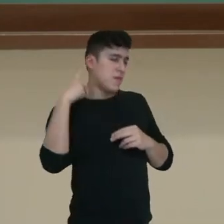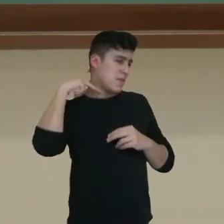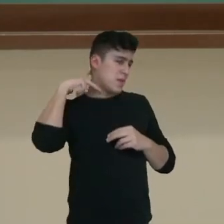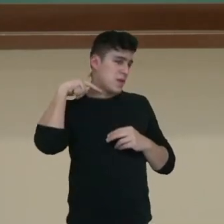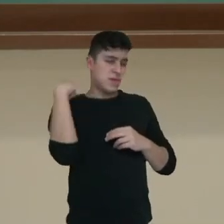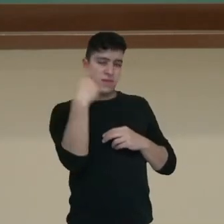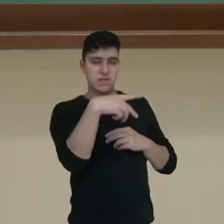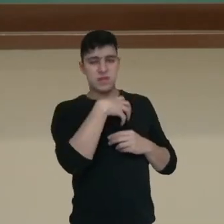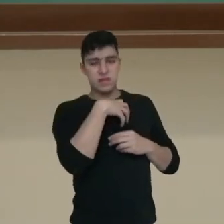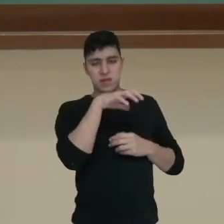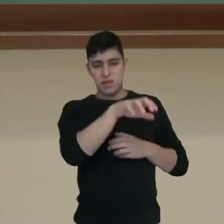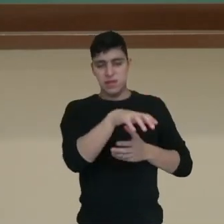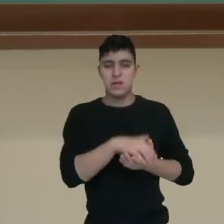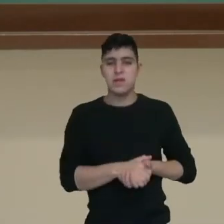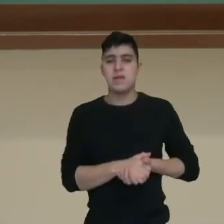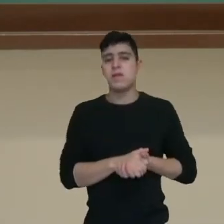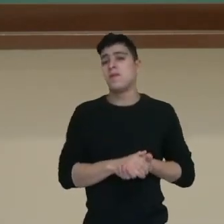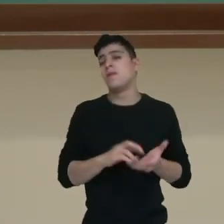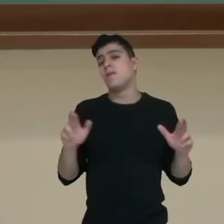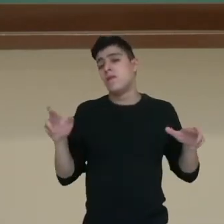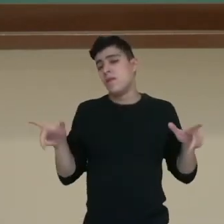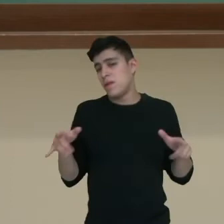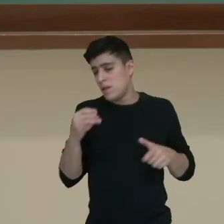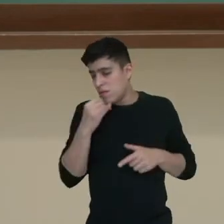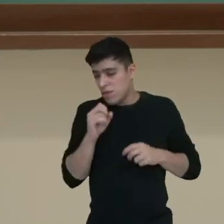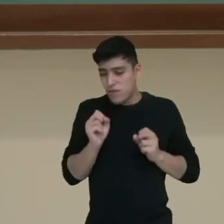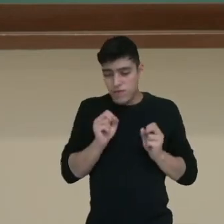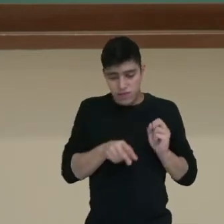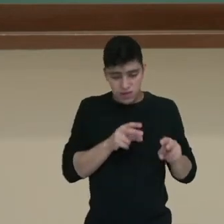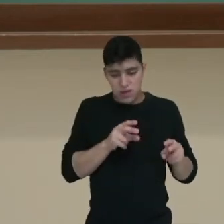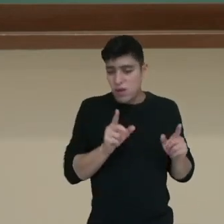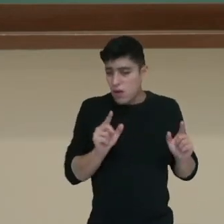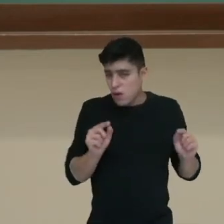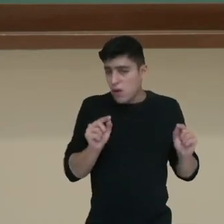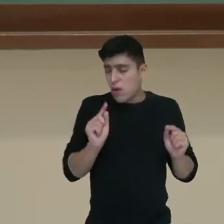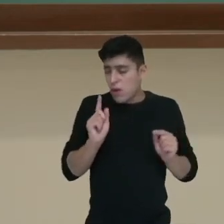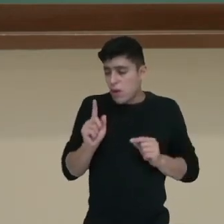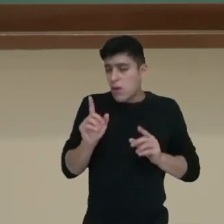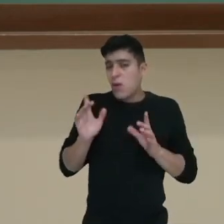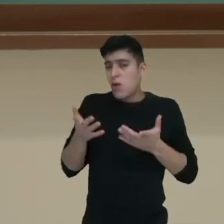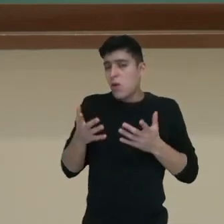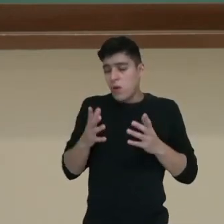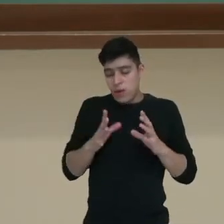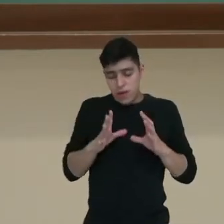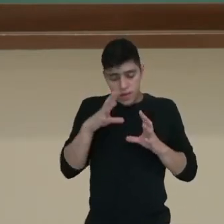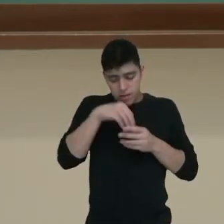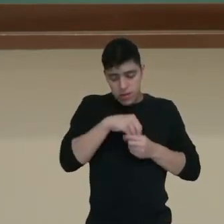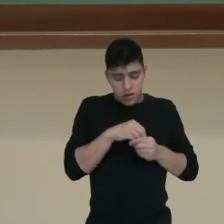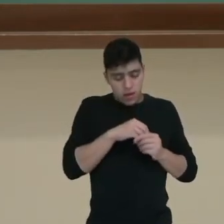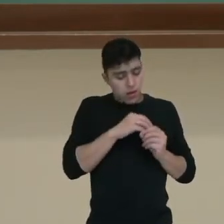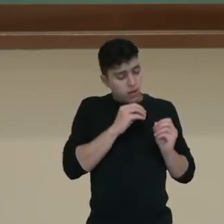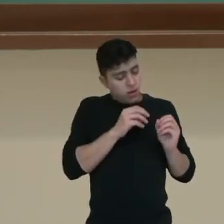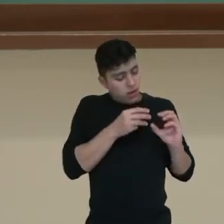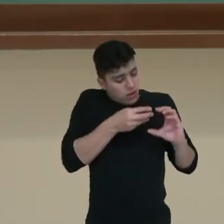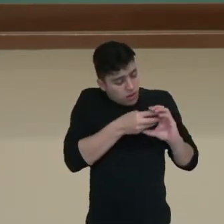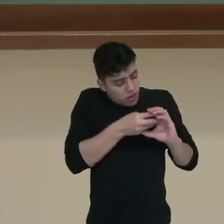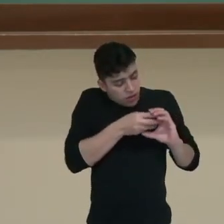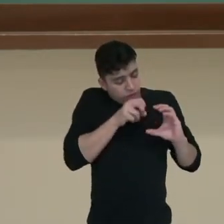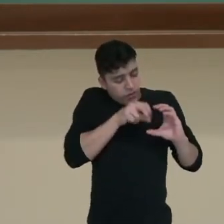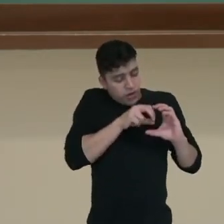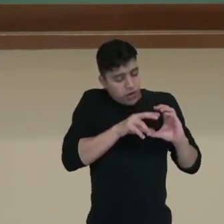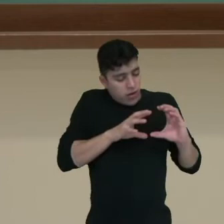obrigatórios. Ok? É diferente, por exemplo, dos vírus, que são parasitas obrigatórios intracelulares, porque os vírus precisam estar dentro